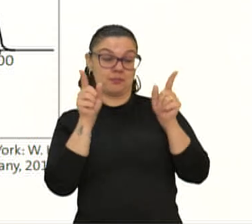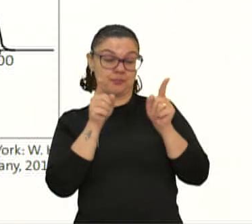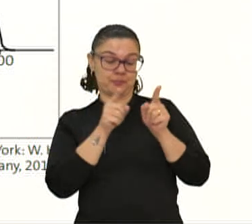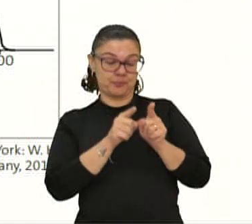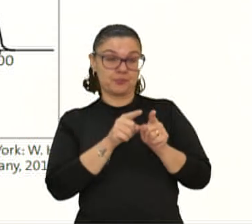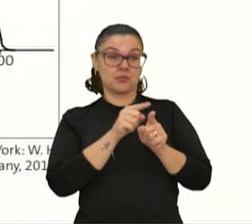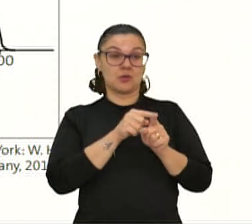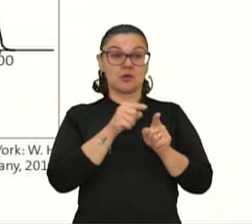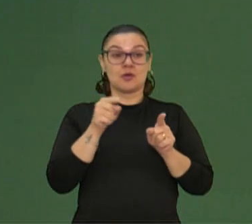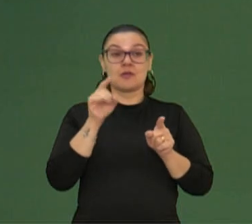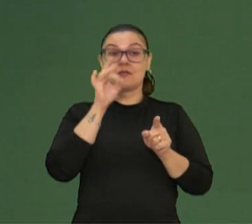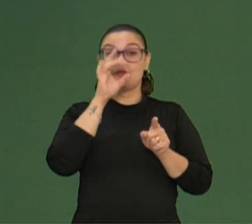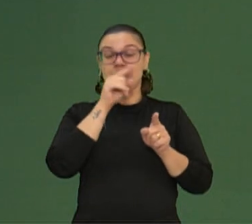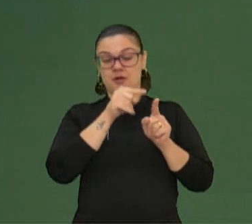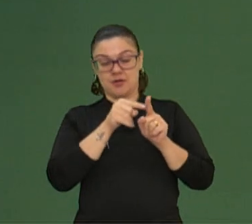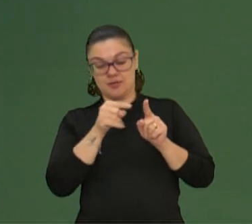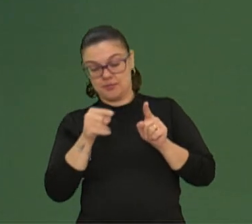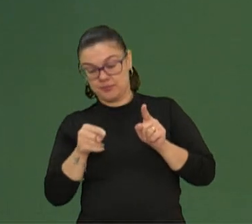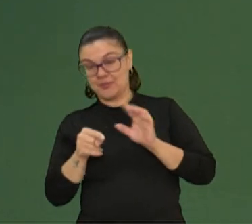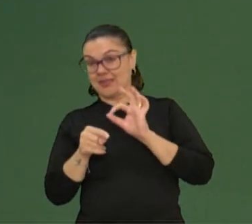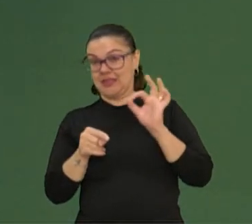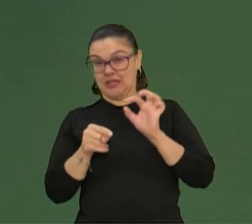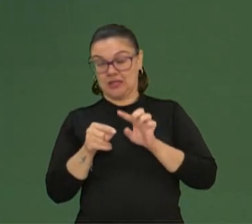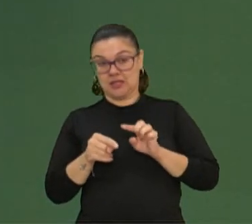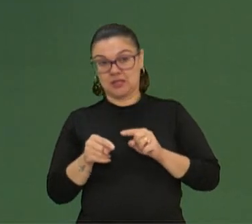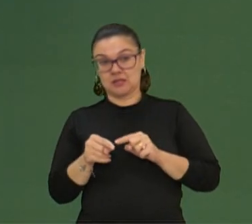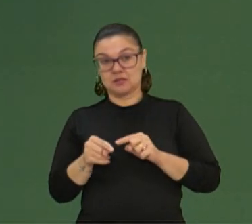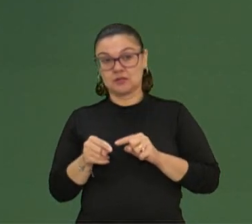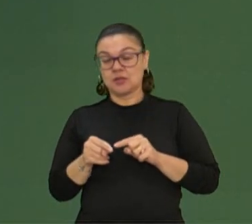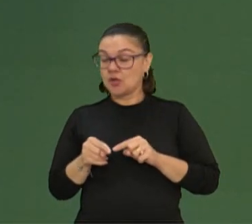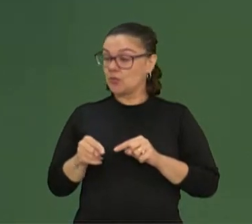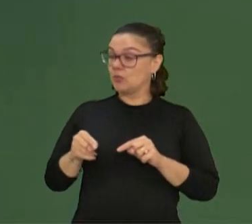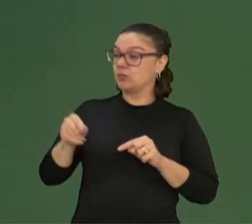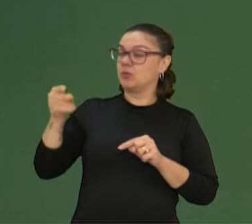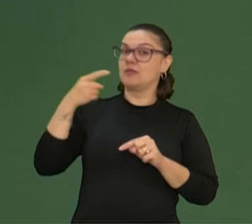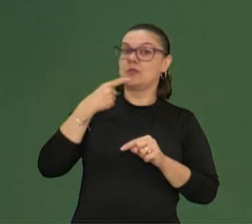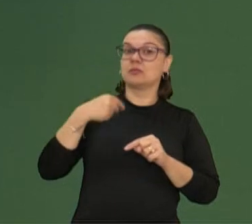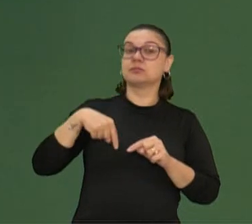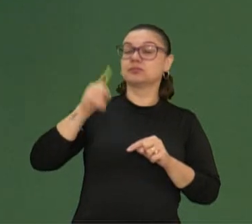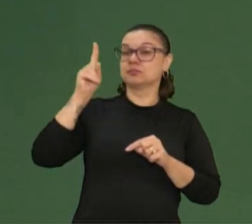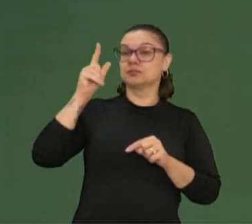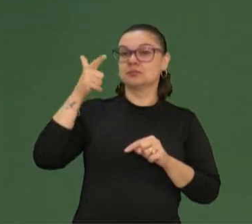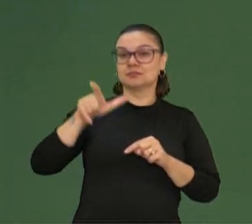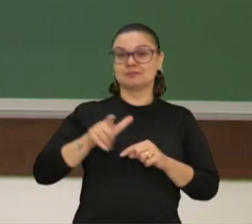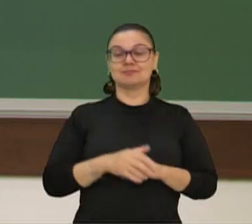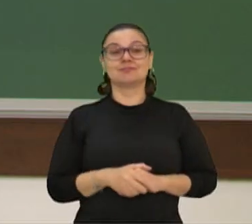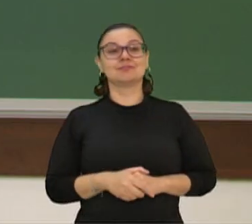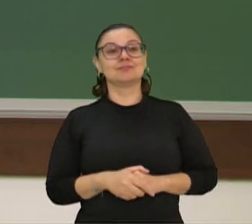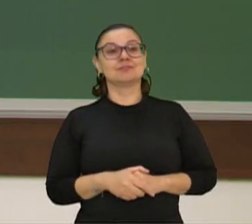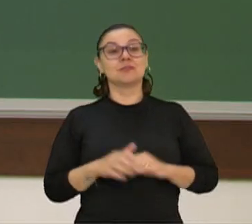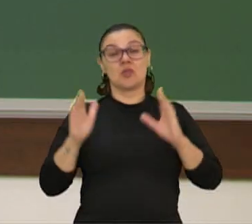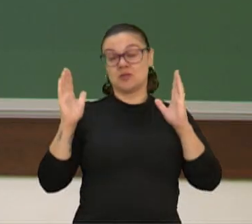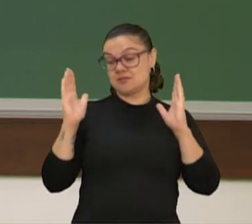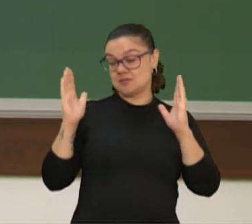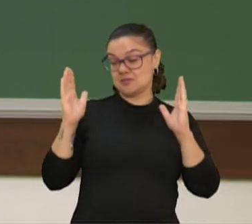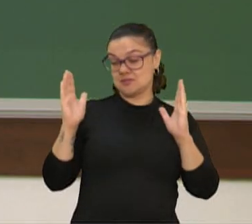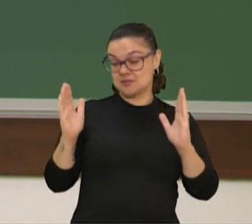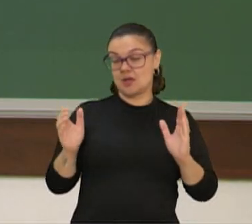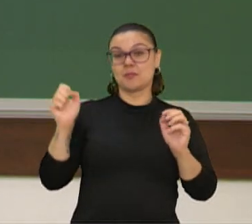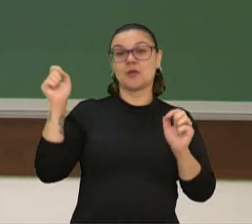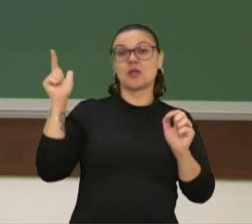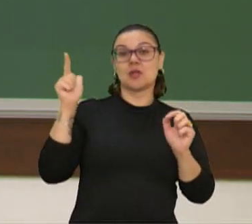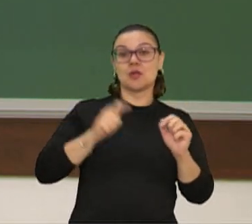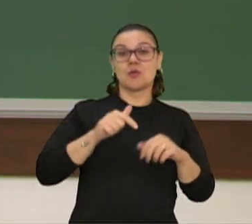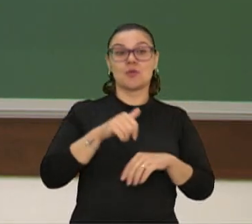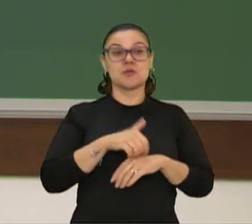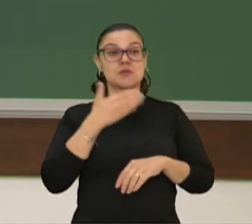aí no verde diminui a fotossíntese, e lá no vermelho, aumenta de novo. Então, nós sabemos que luz é mais eficiente